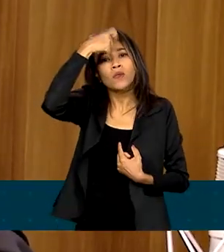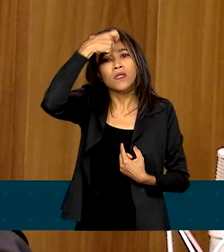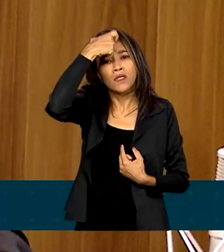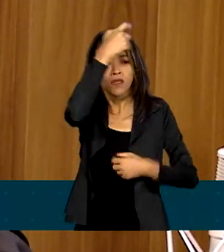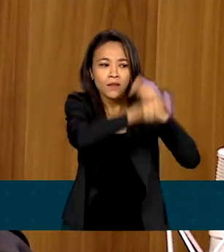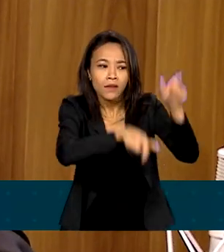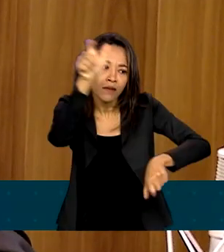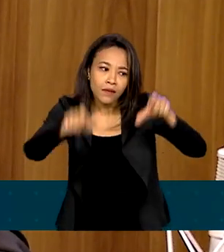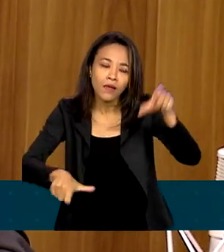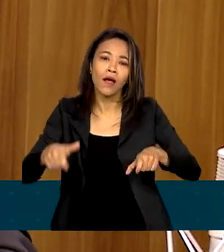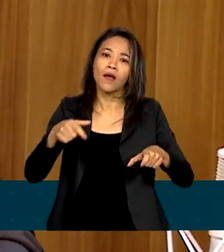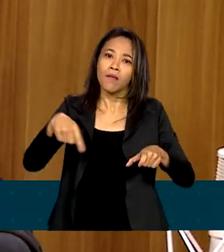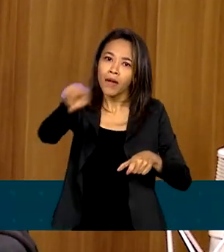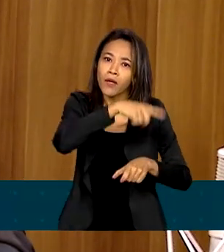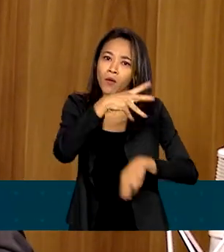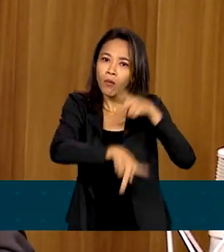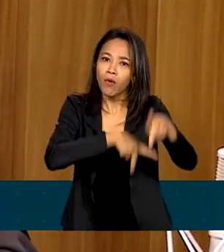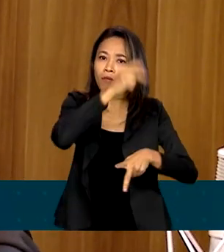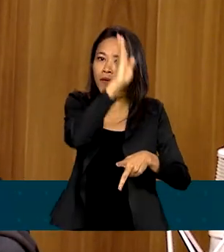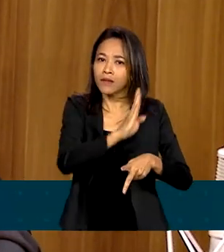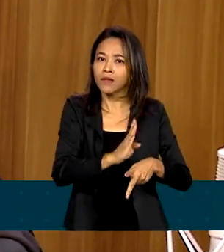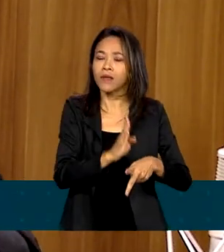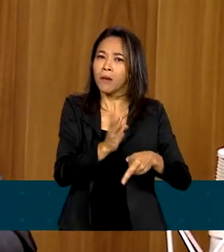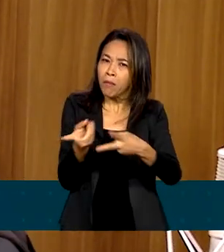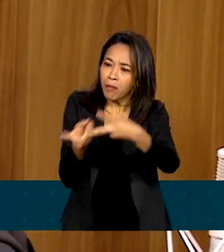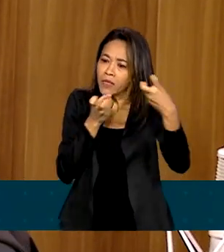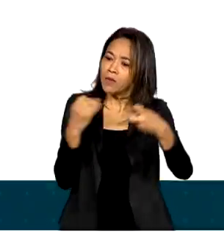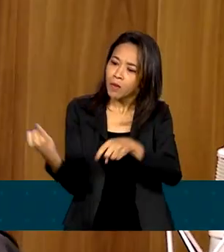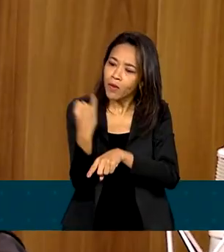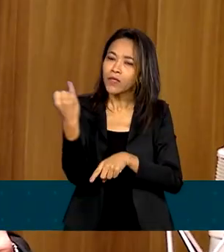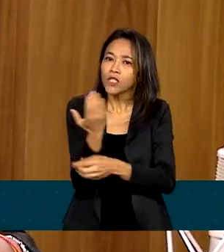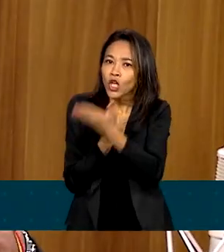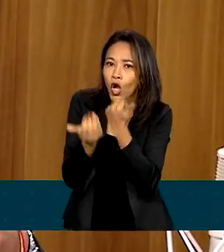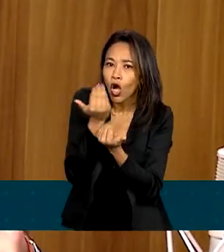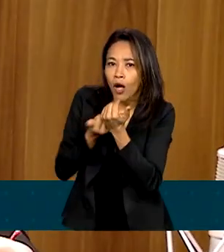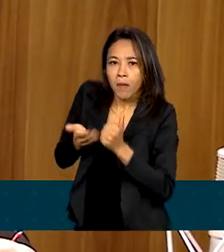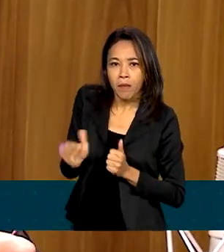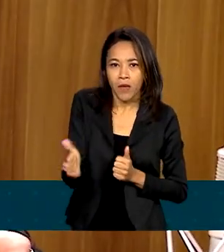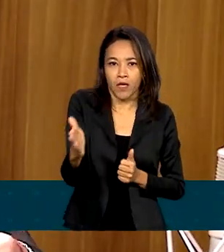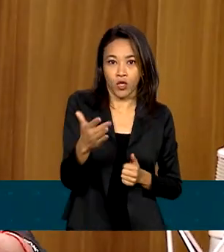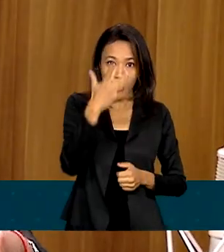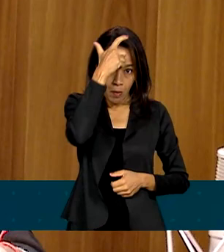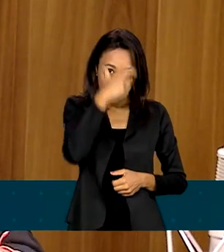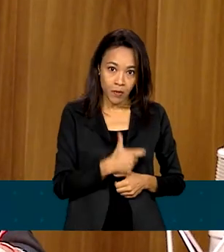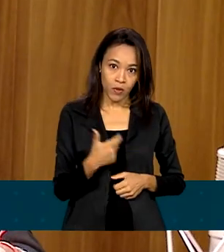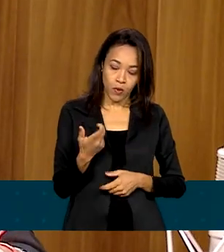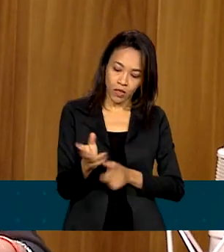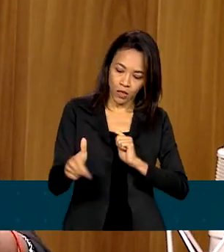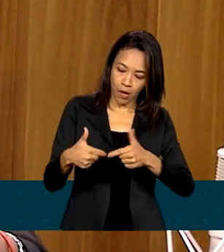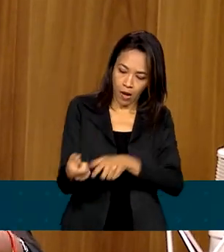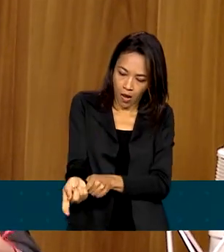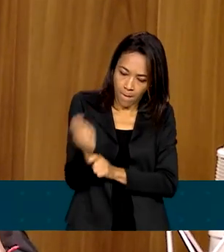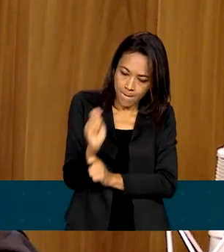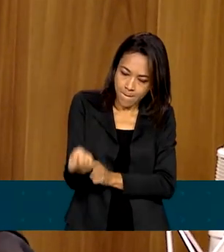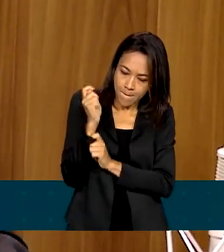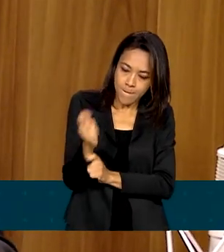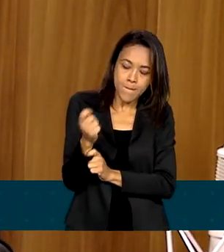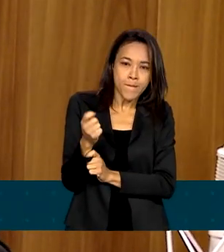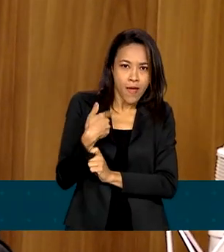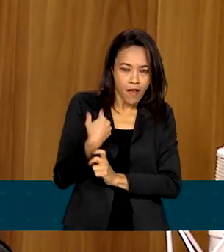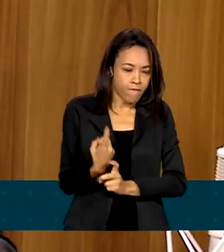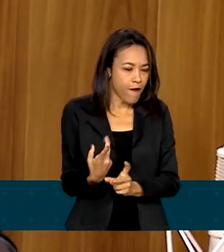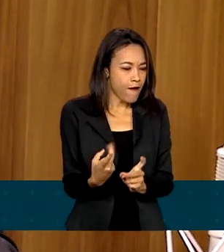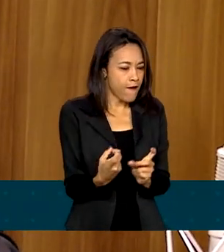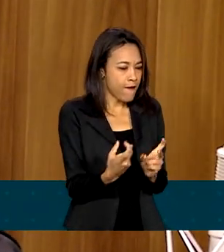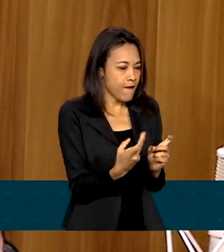fazer com que o brasileiro perceba a importância de consumir mais peixe. Um pescador artesanal vende na sua comunidade